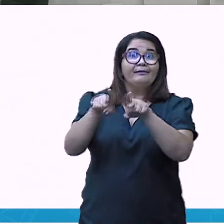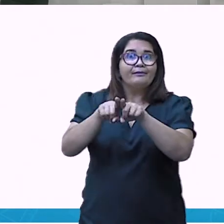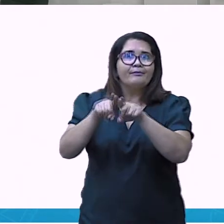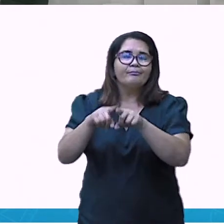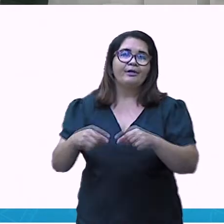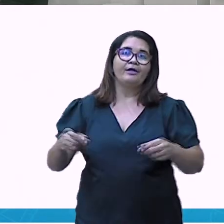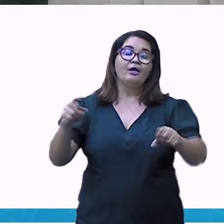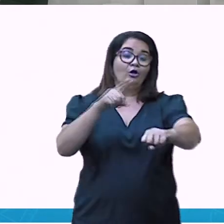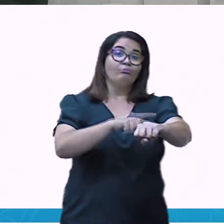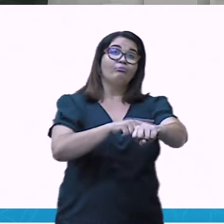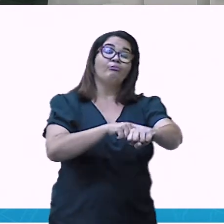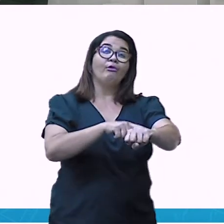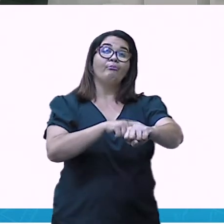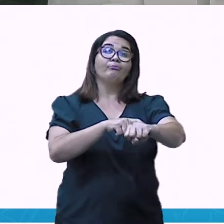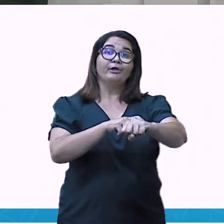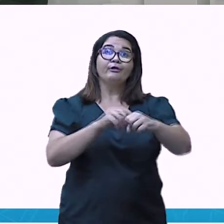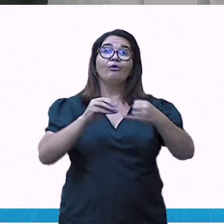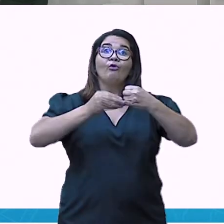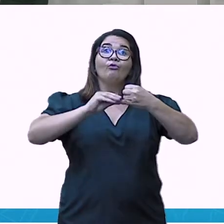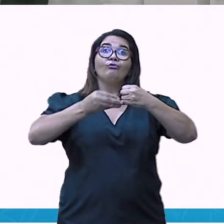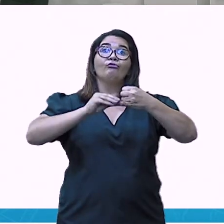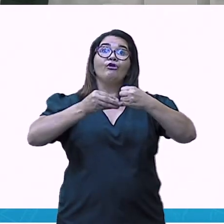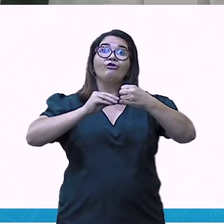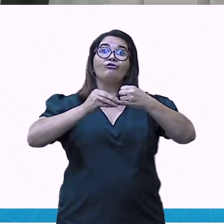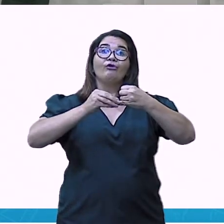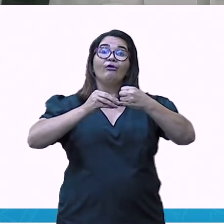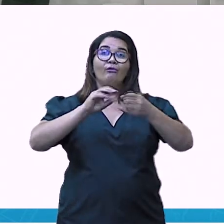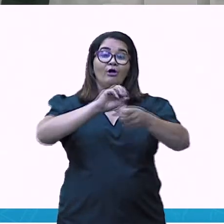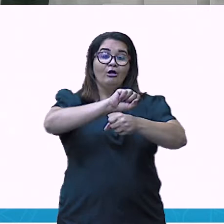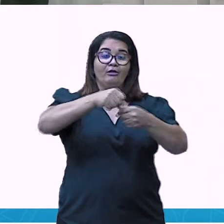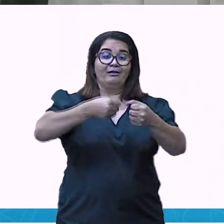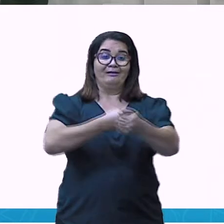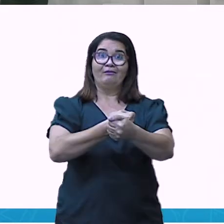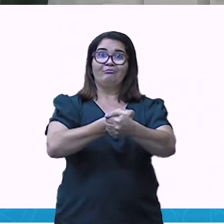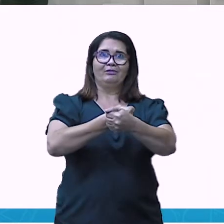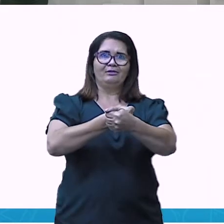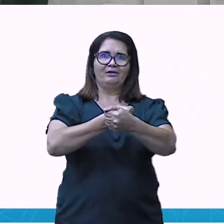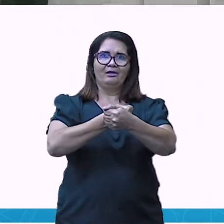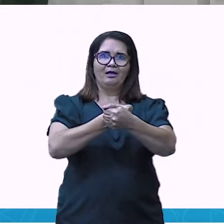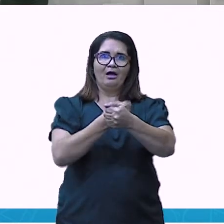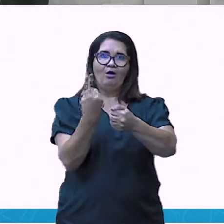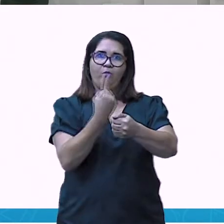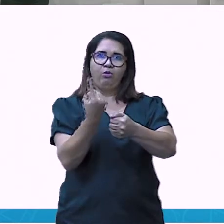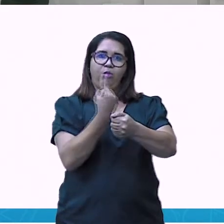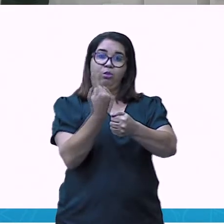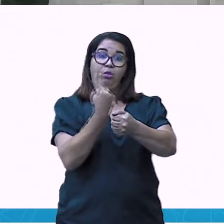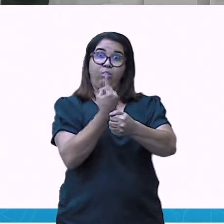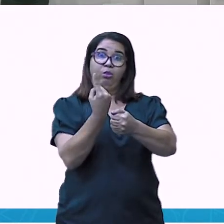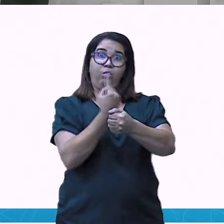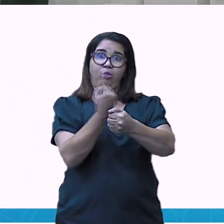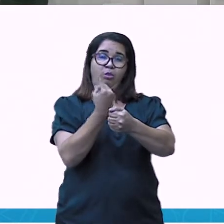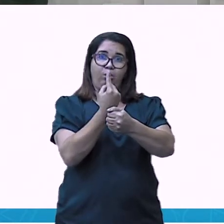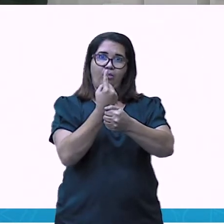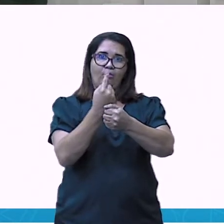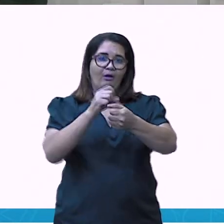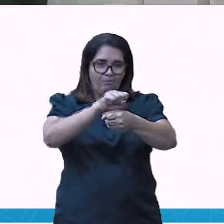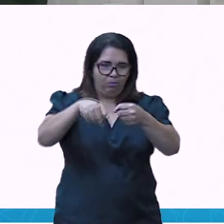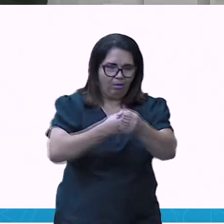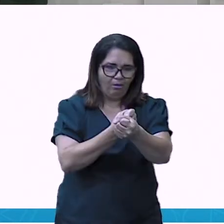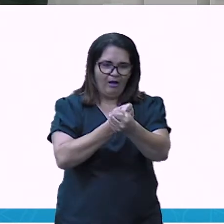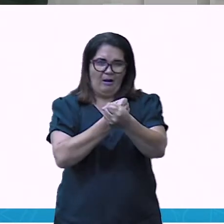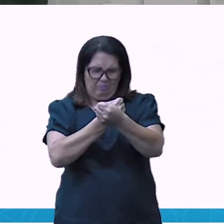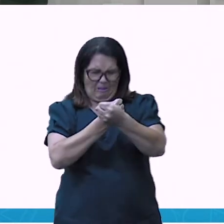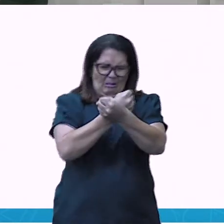forçando a sua abertura também pode causar uma explosão. Pode haver também vazamentos de